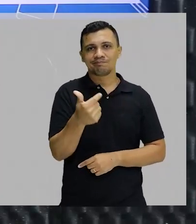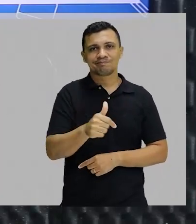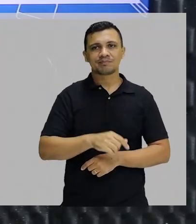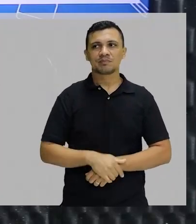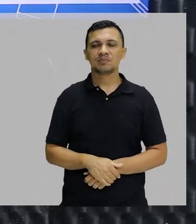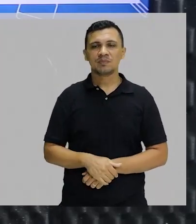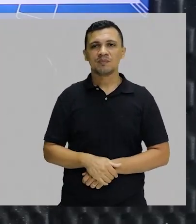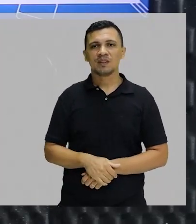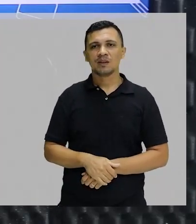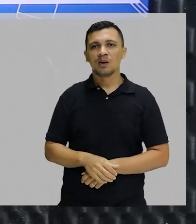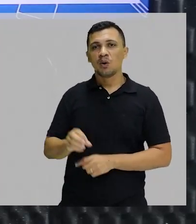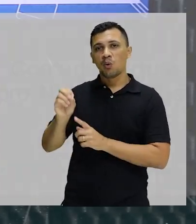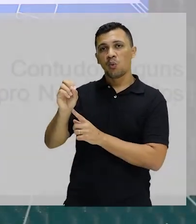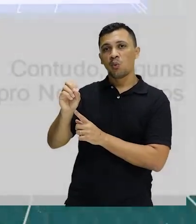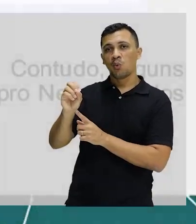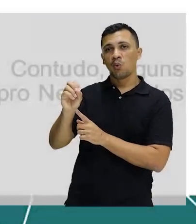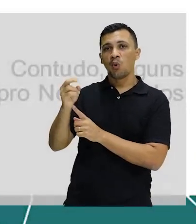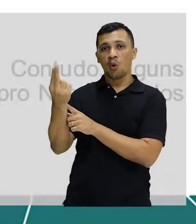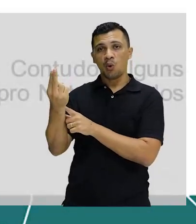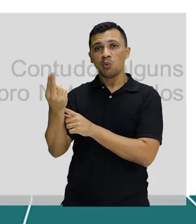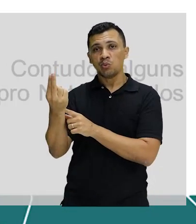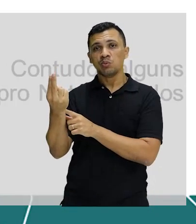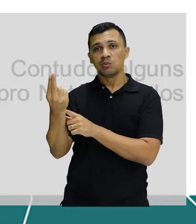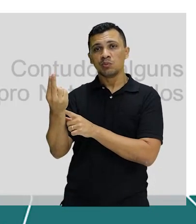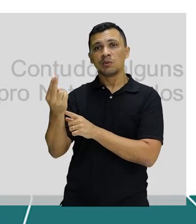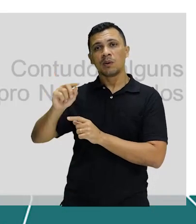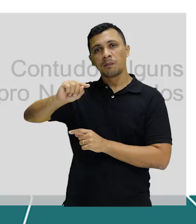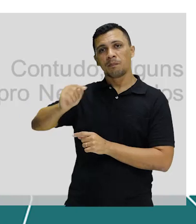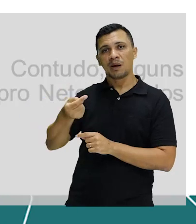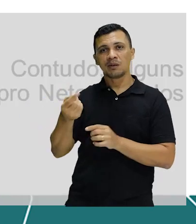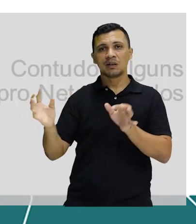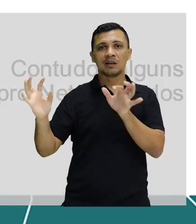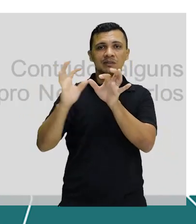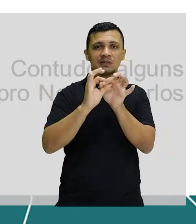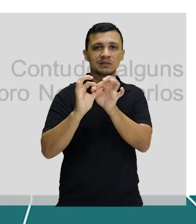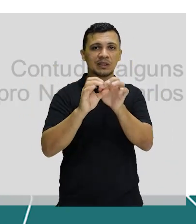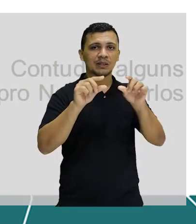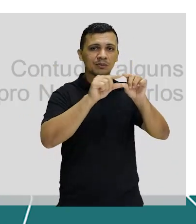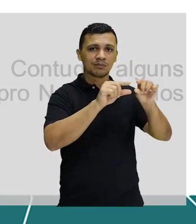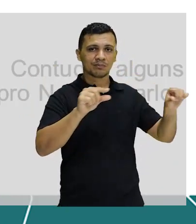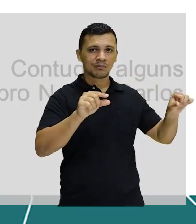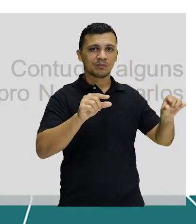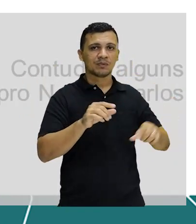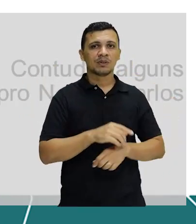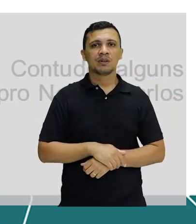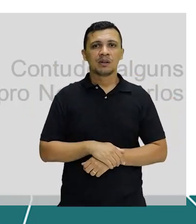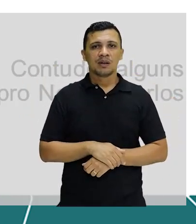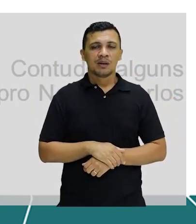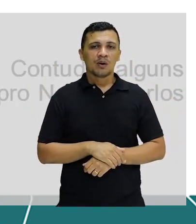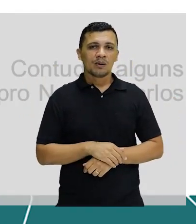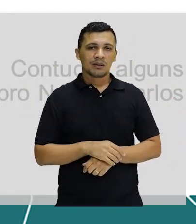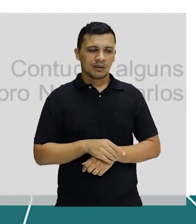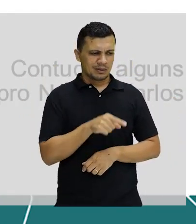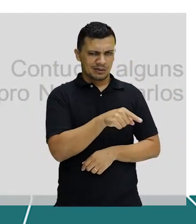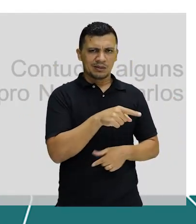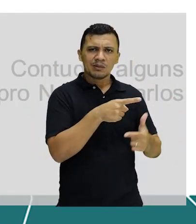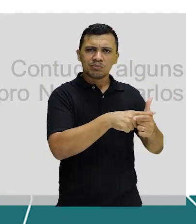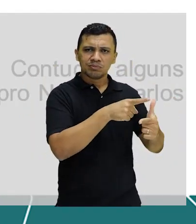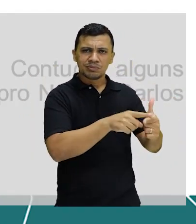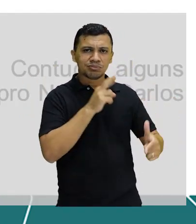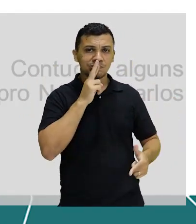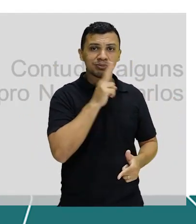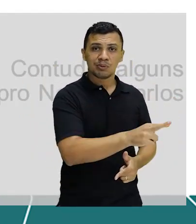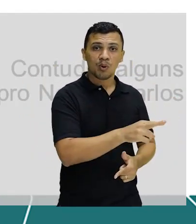do ou, ligando orações. Vamos solucionar essa questão de qualquer jeito, ou morreremos tentando,